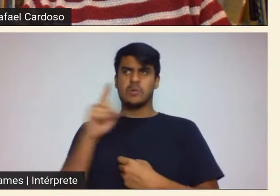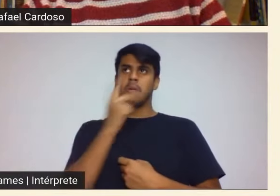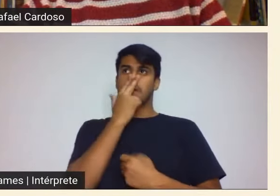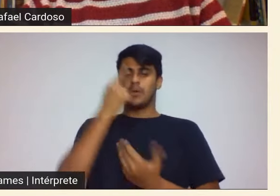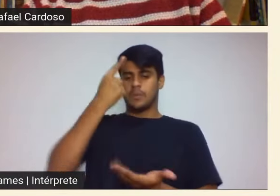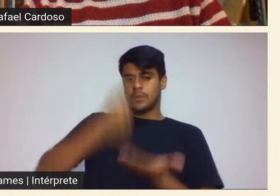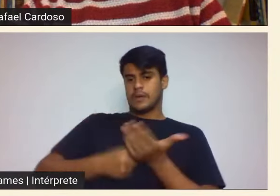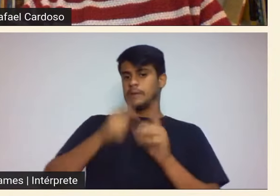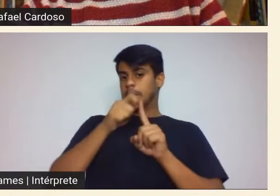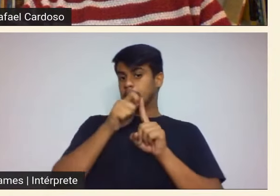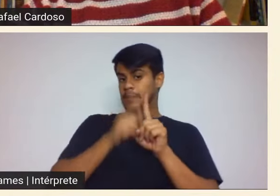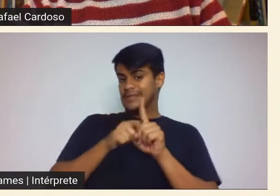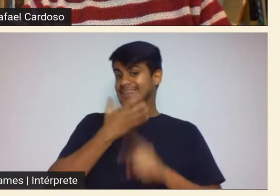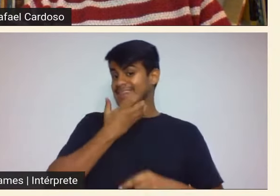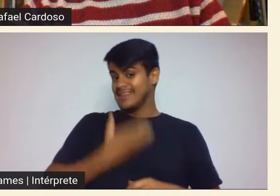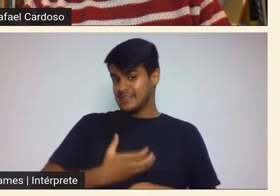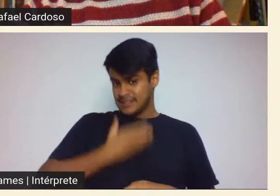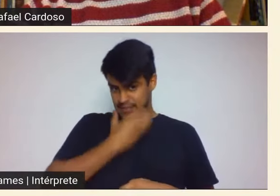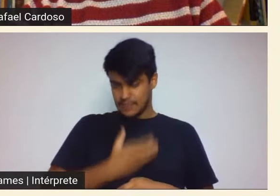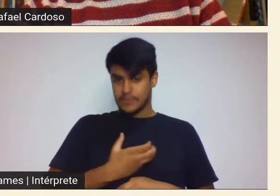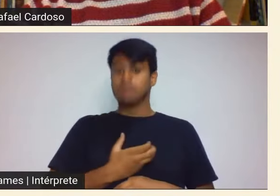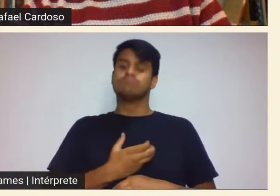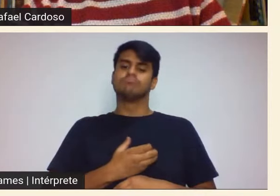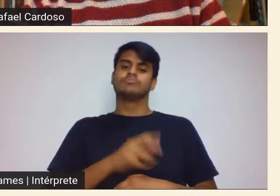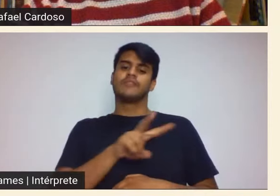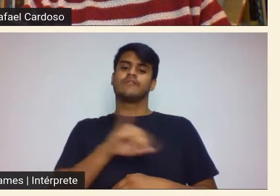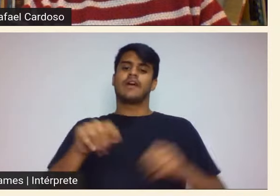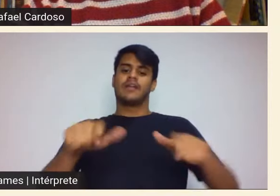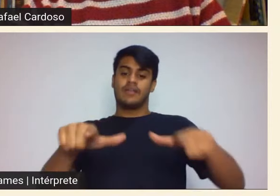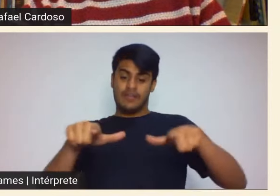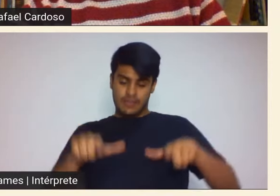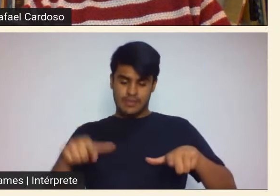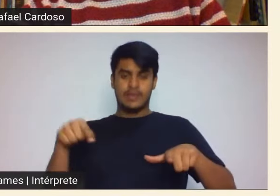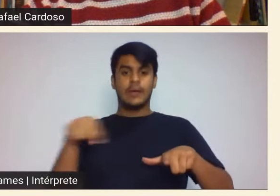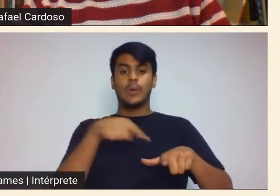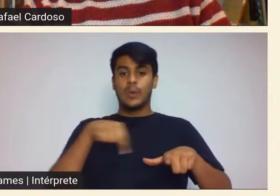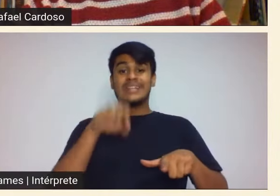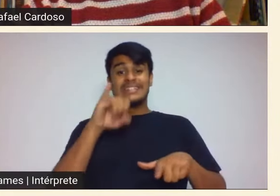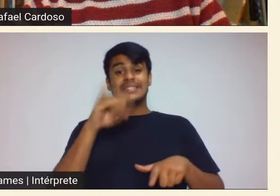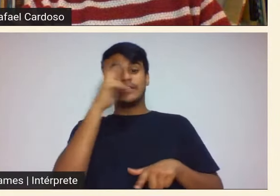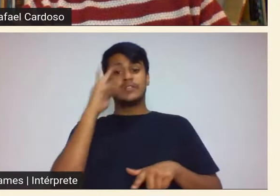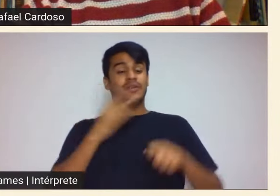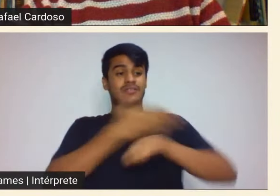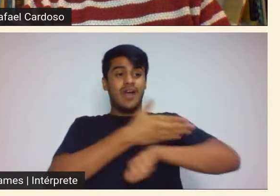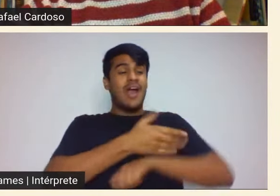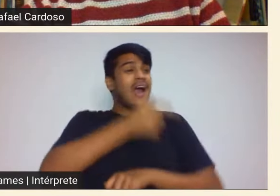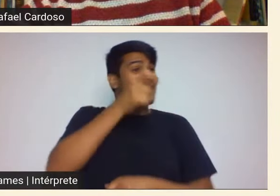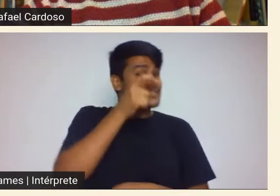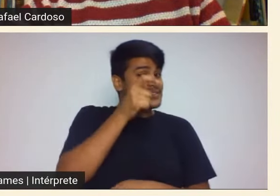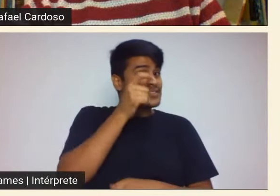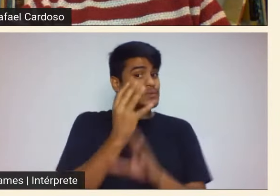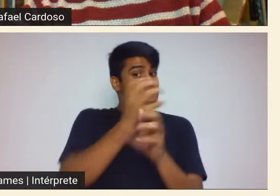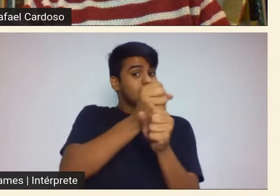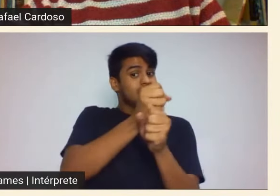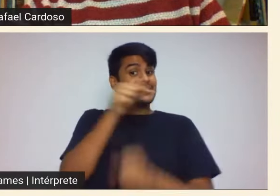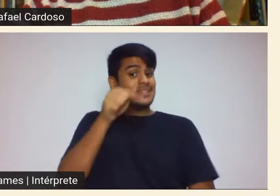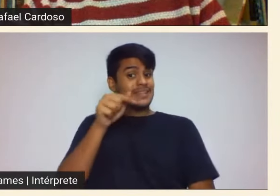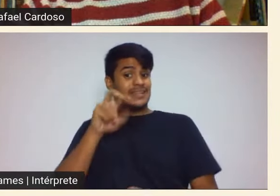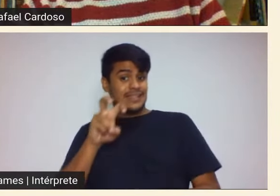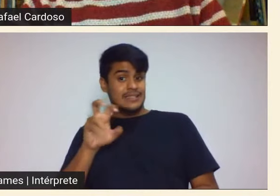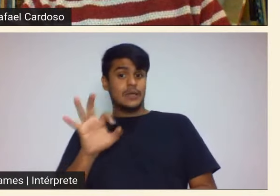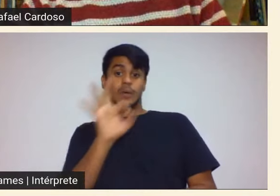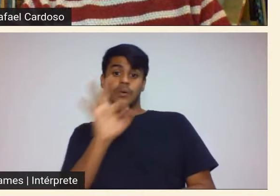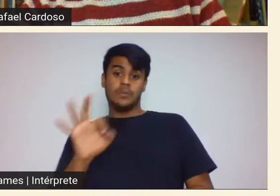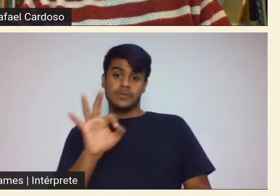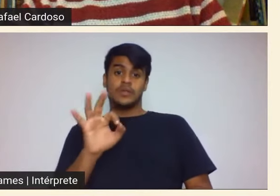dezembro. O documento só será disponibilizado para aqueles que tiverem 75% de participação, ou seja,